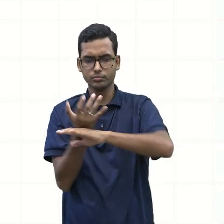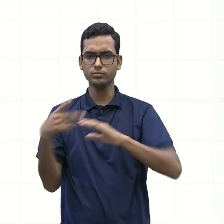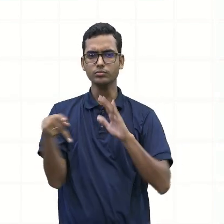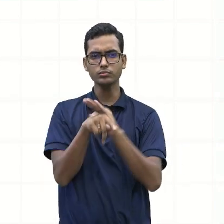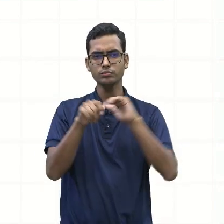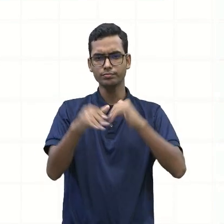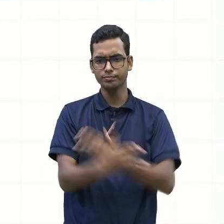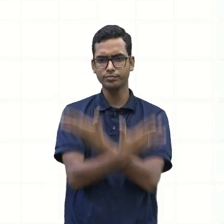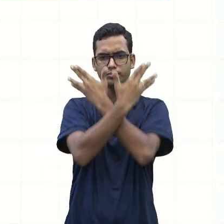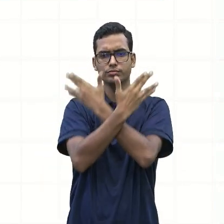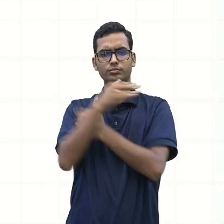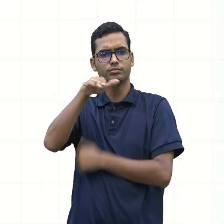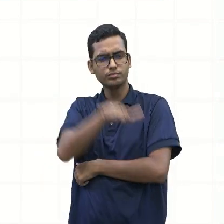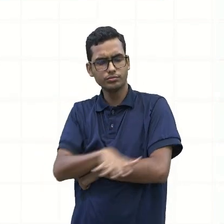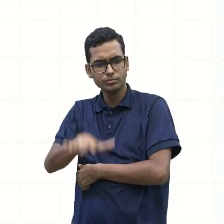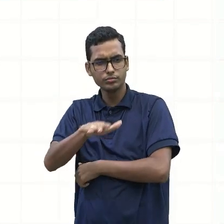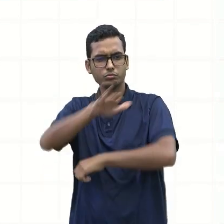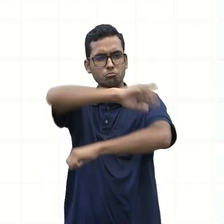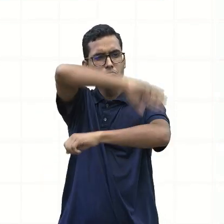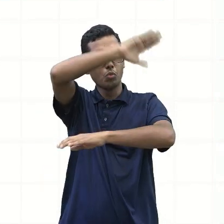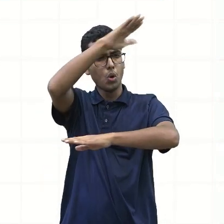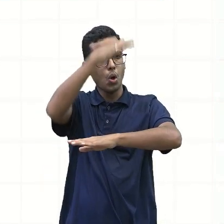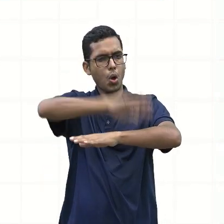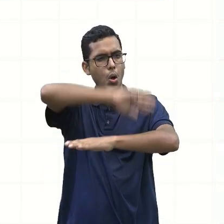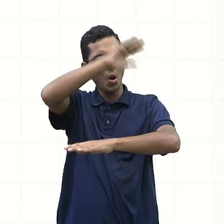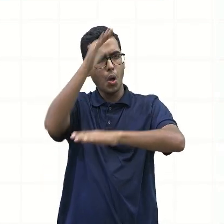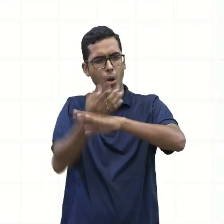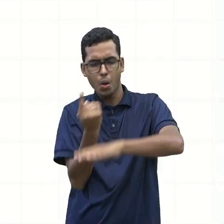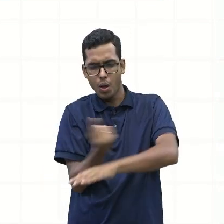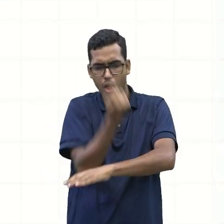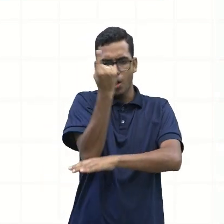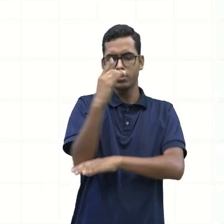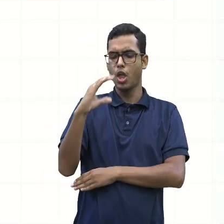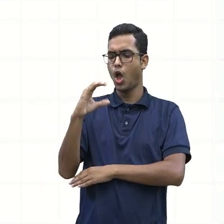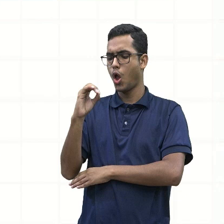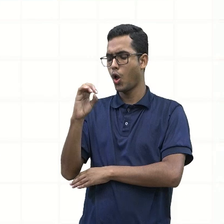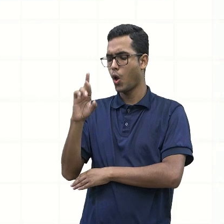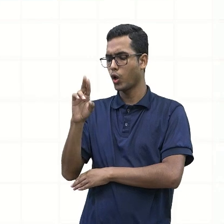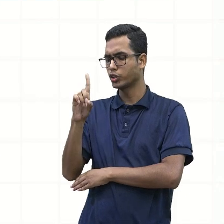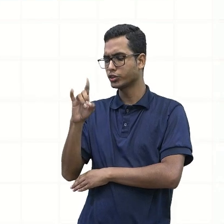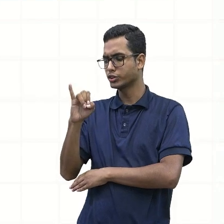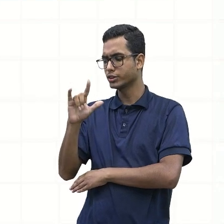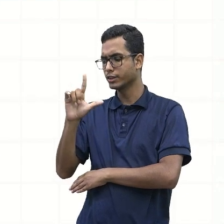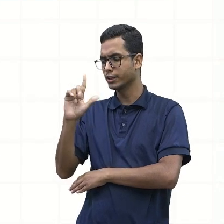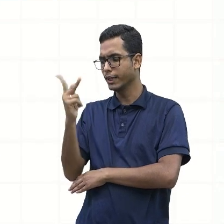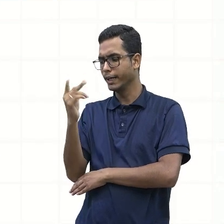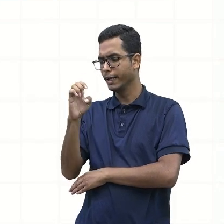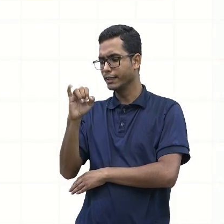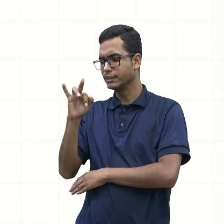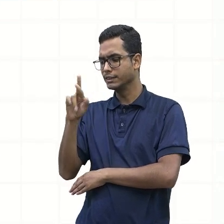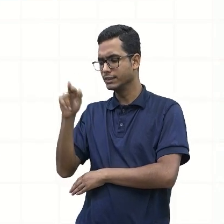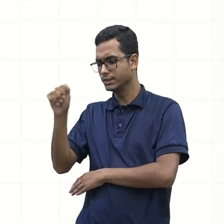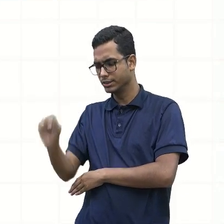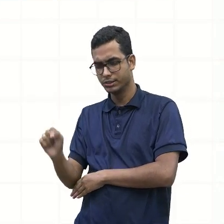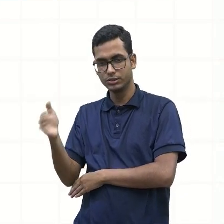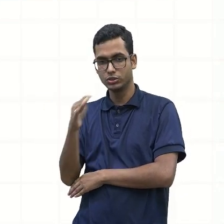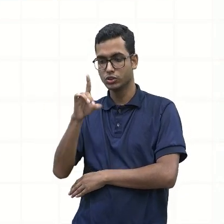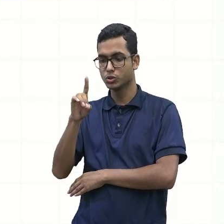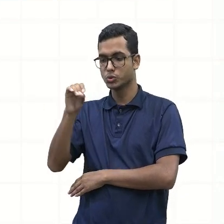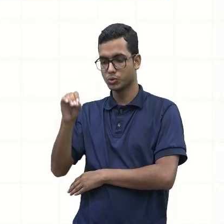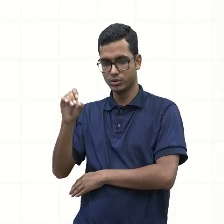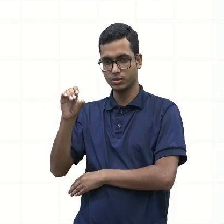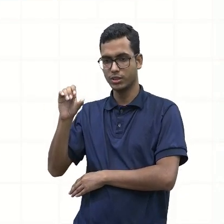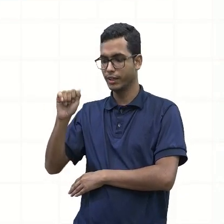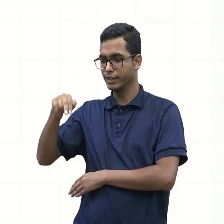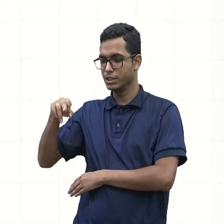como Cordilheira dos Andes. Então, era necessário ter uma técnica agrícola que pudesse abastecer